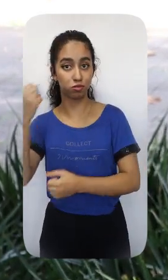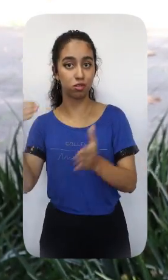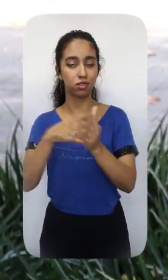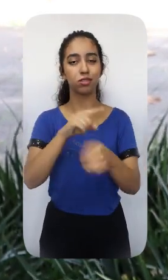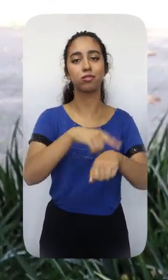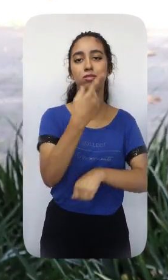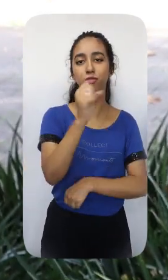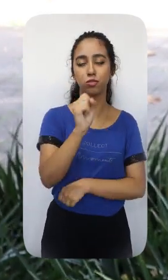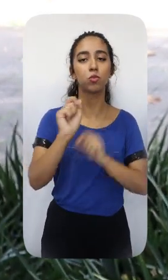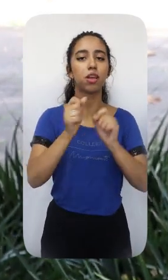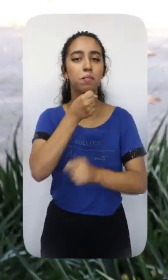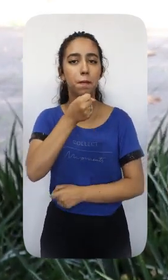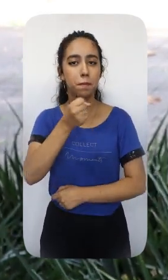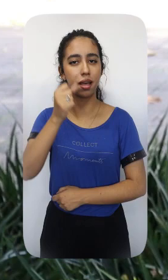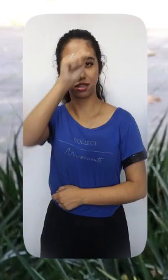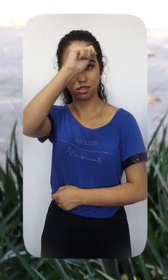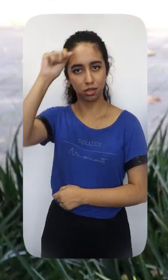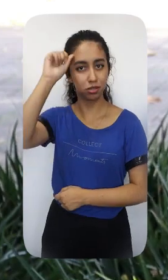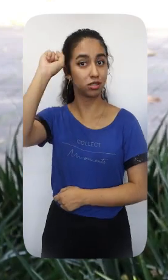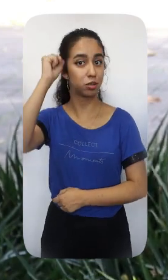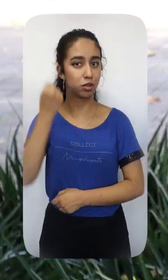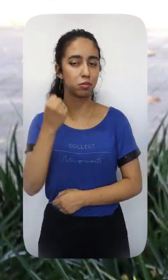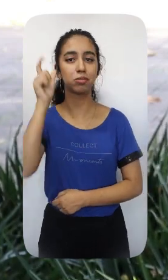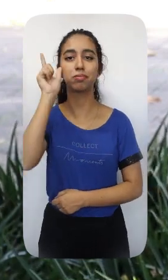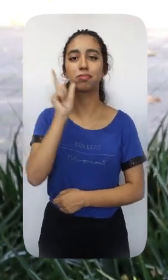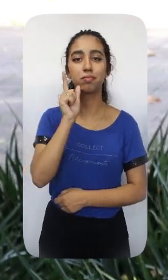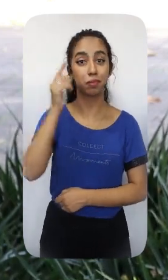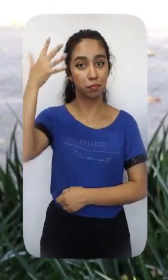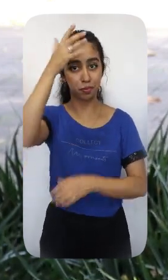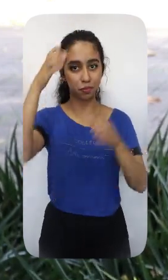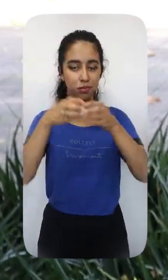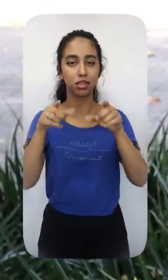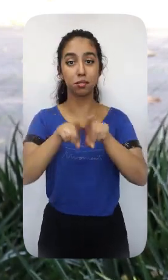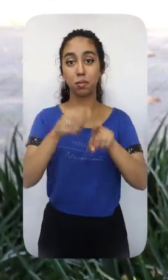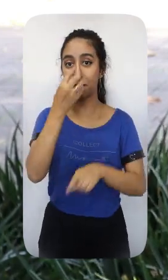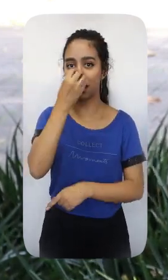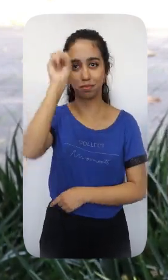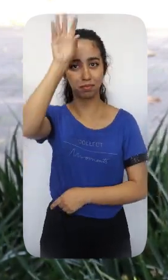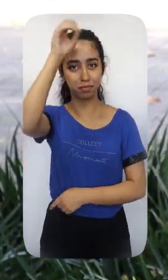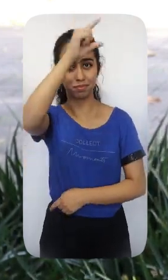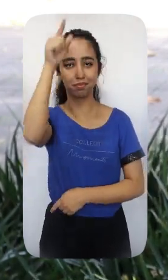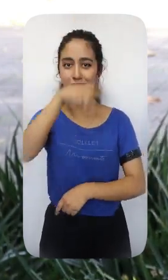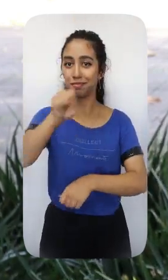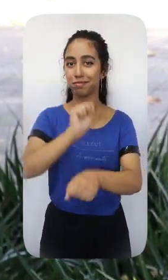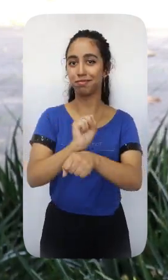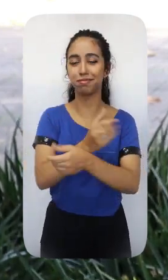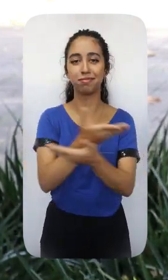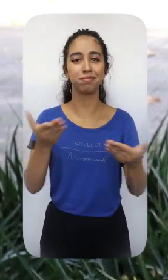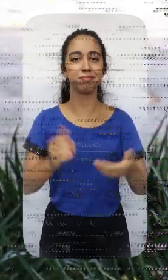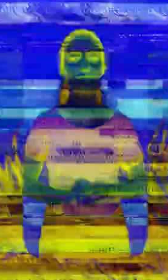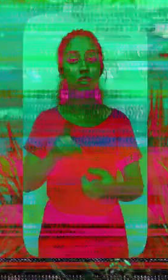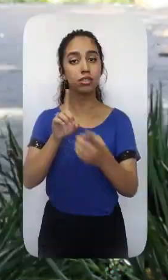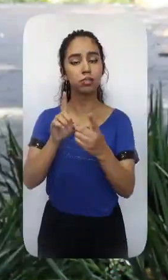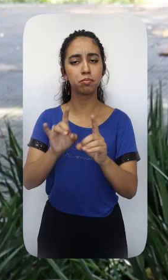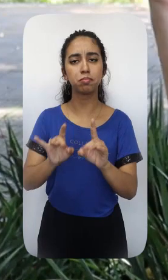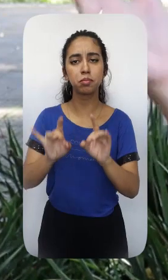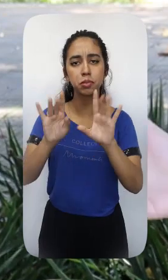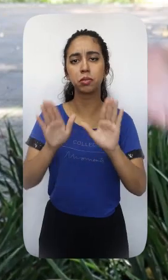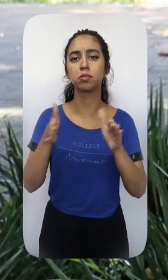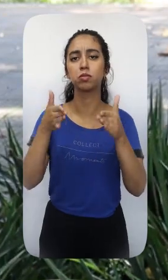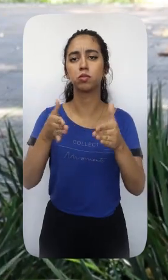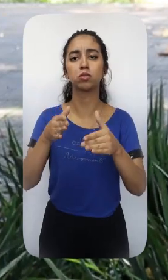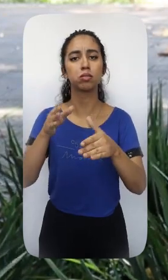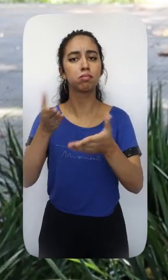na arena Suzan das 8 às 18 horas Alexandre Pires Lua Santana Simone Mendes Patati Patatá e Capital Inicial te esperam